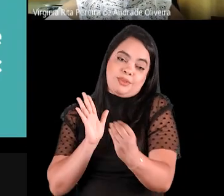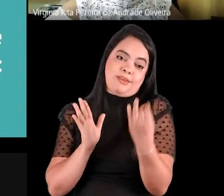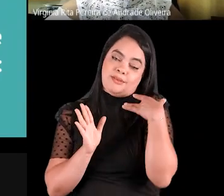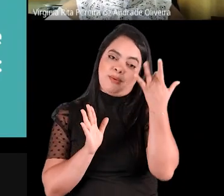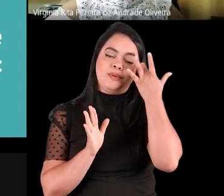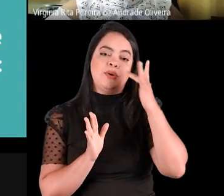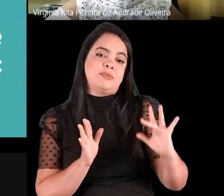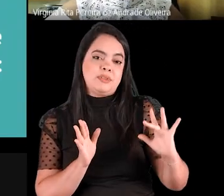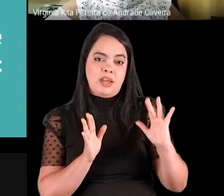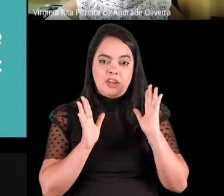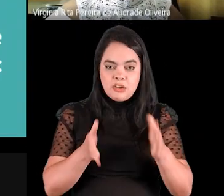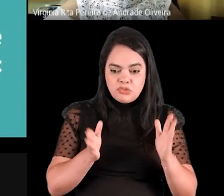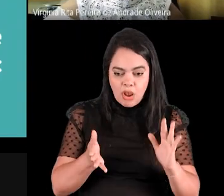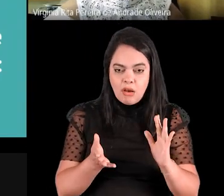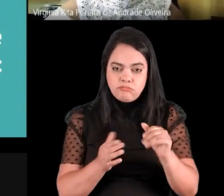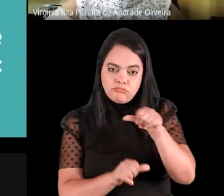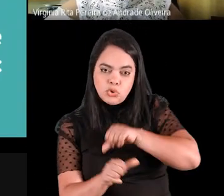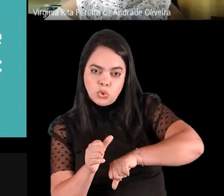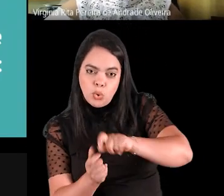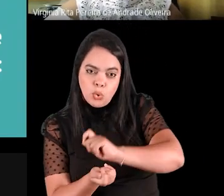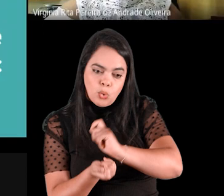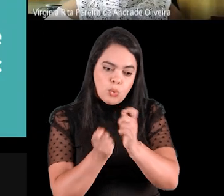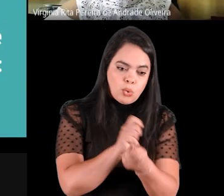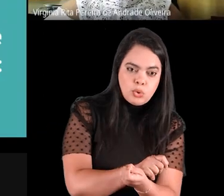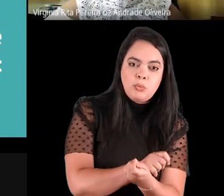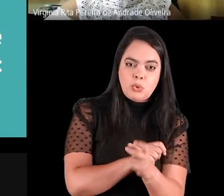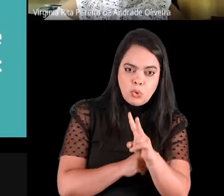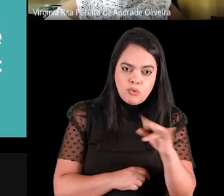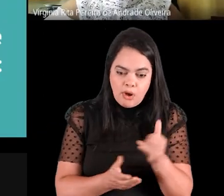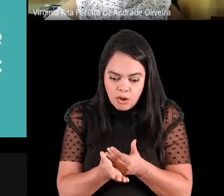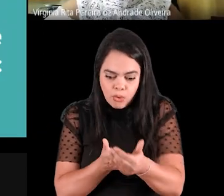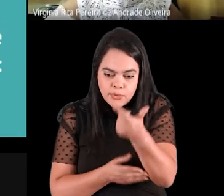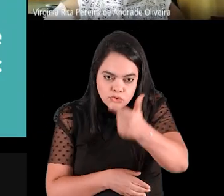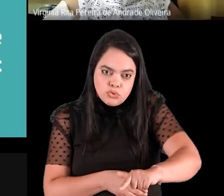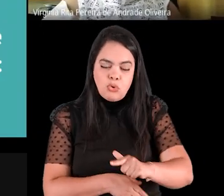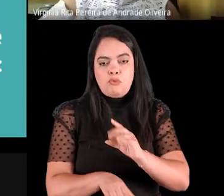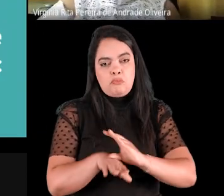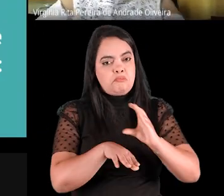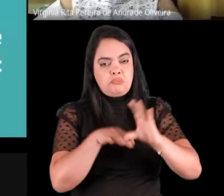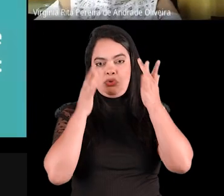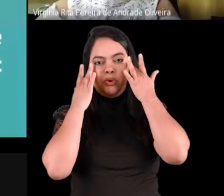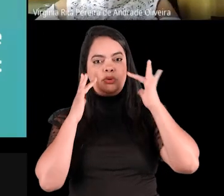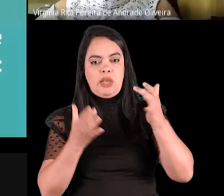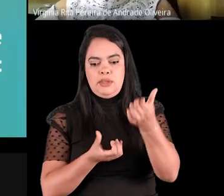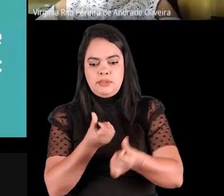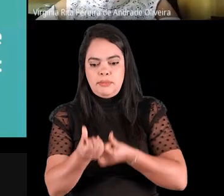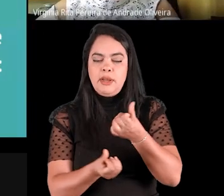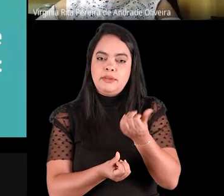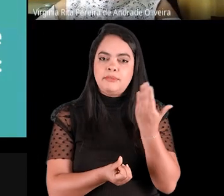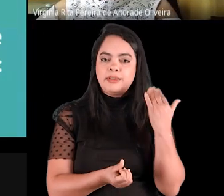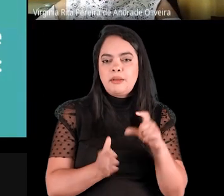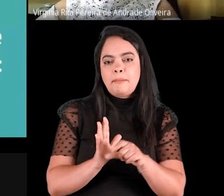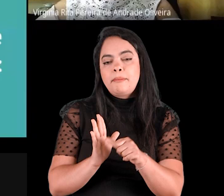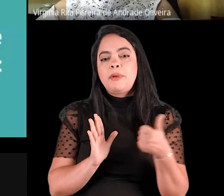se ela já fez ajustes, se vai divulgar uma nova data para o curso começar, mas no semestre passado foi o piloto desse curso